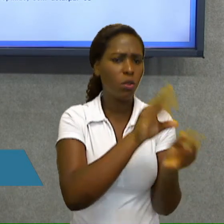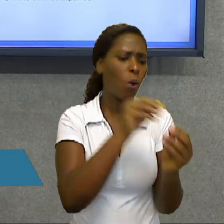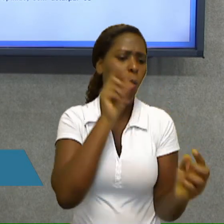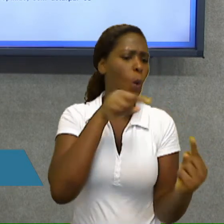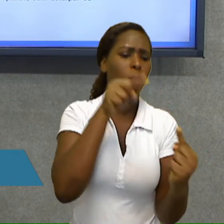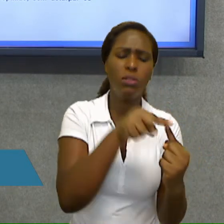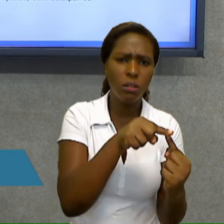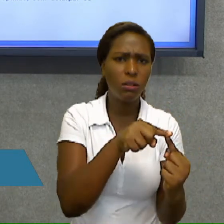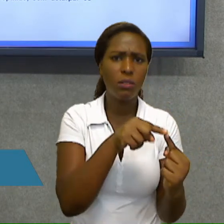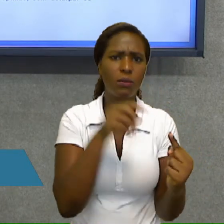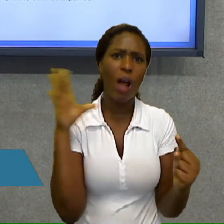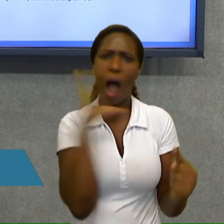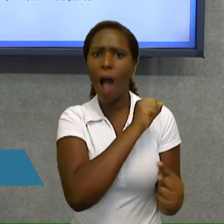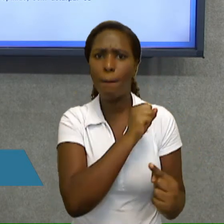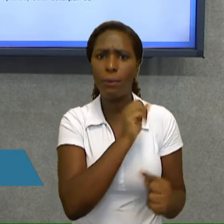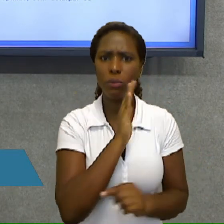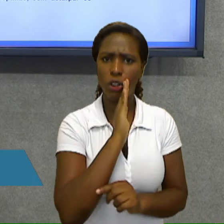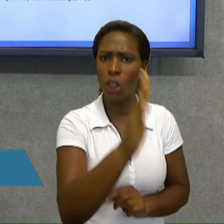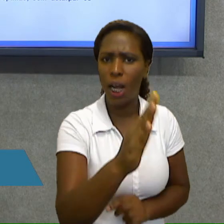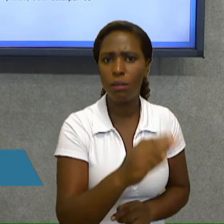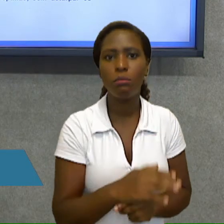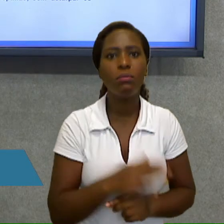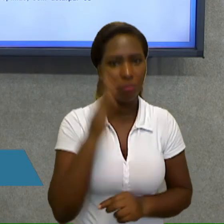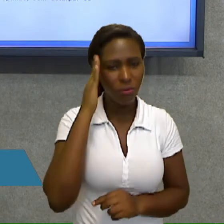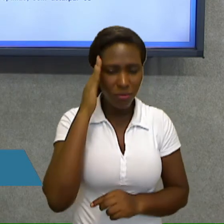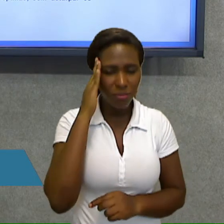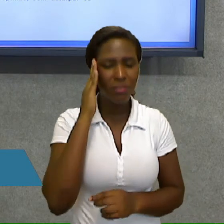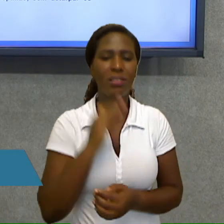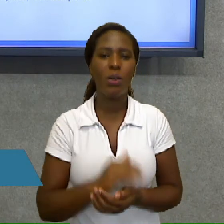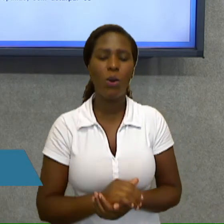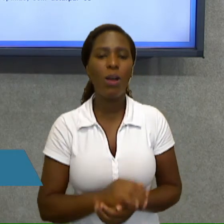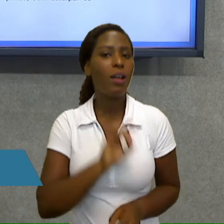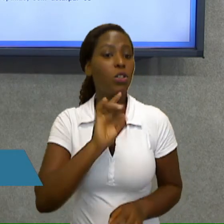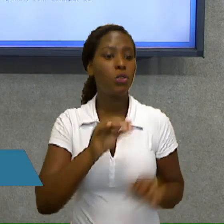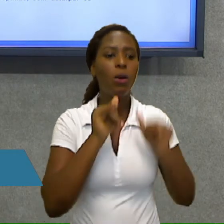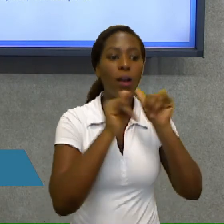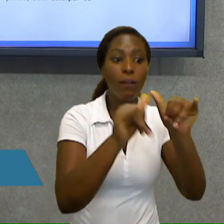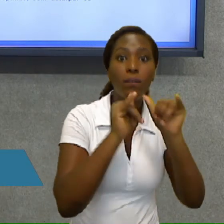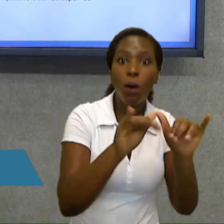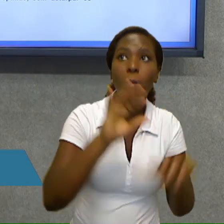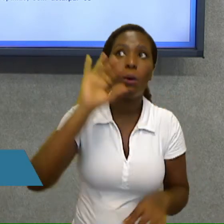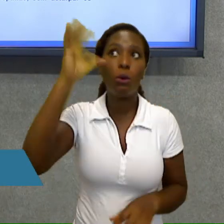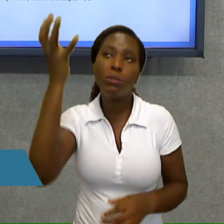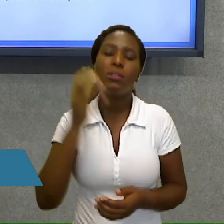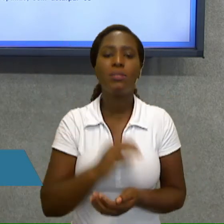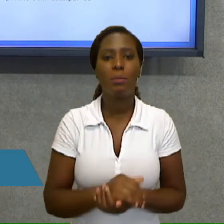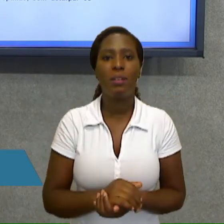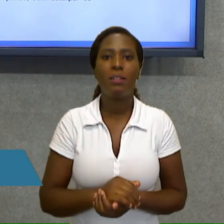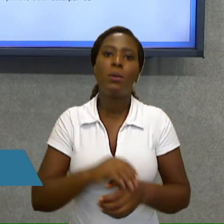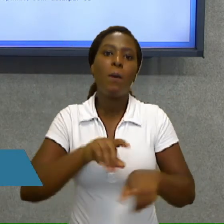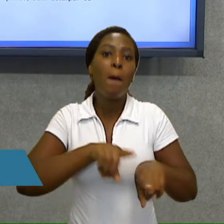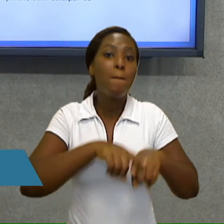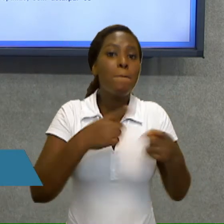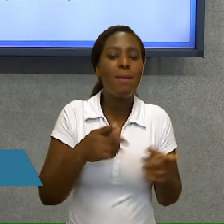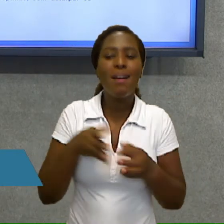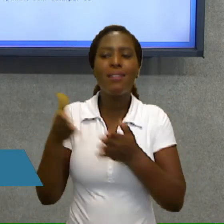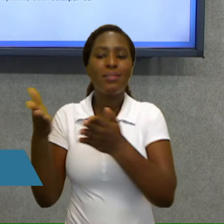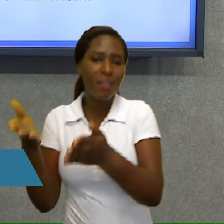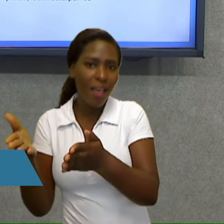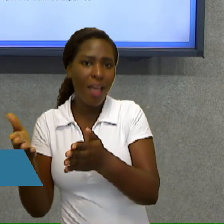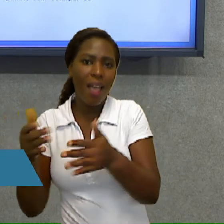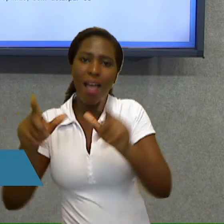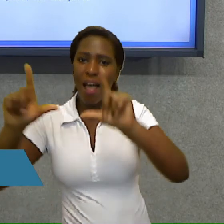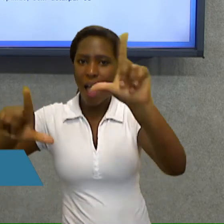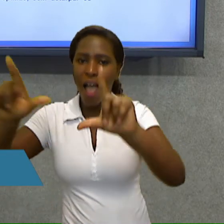de somente informar o leitor de um fato atual ocorrido. Logo, podemos dizer que a notícia